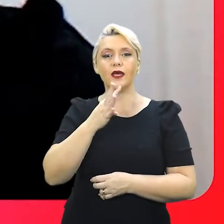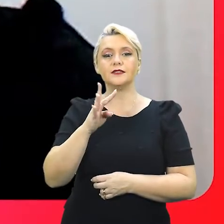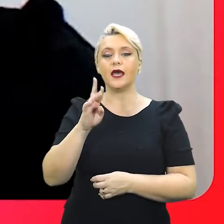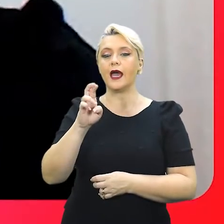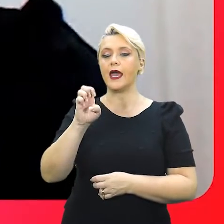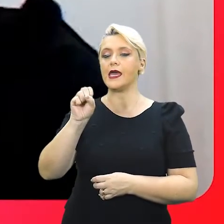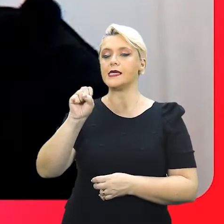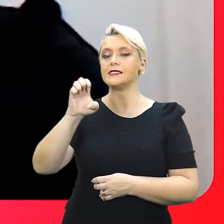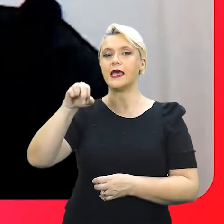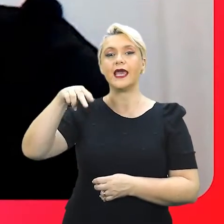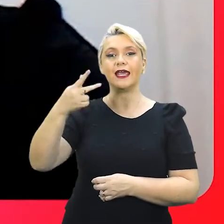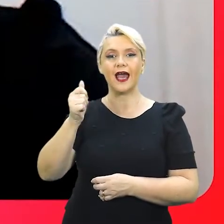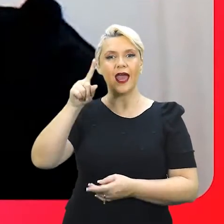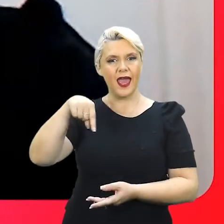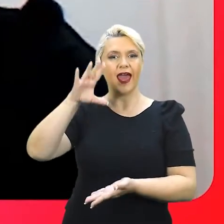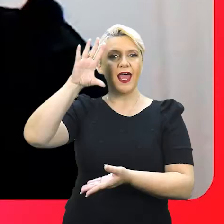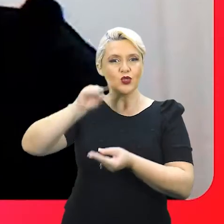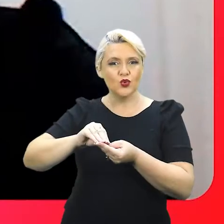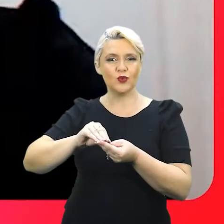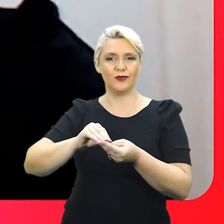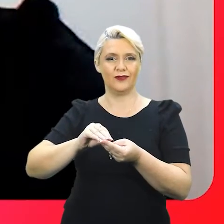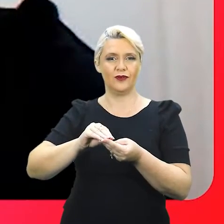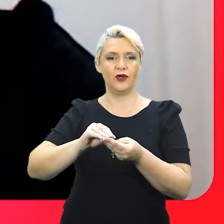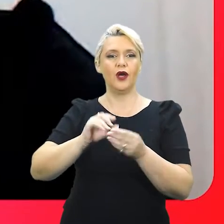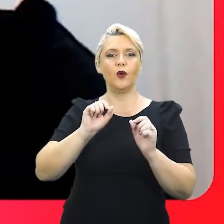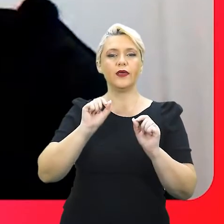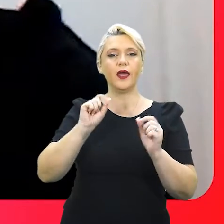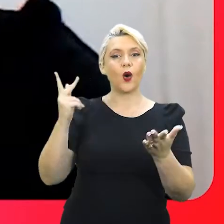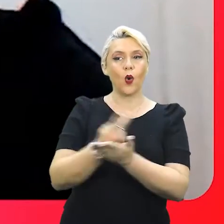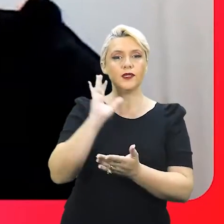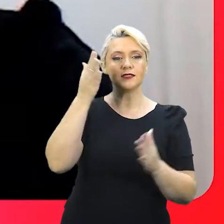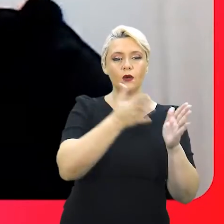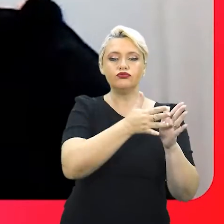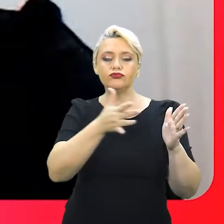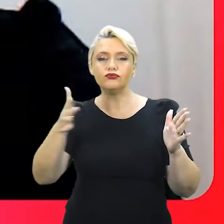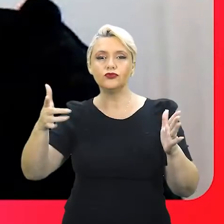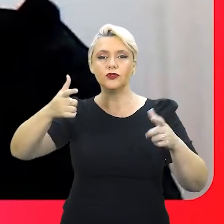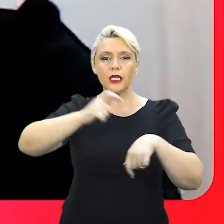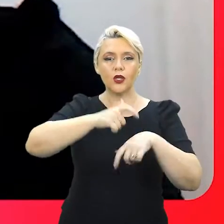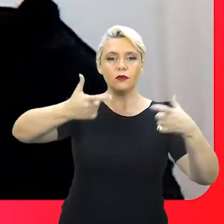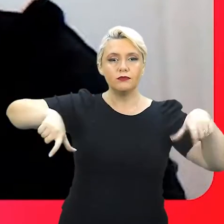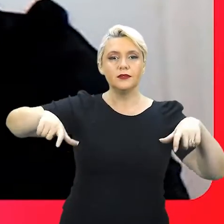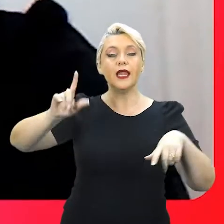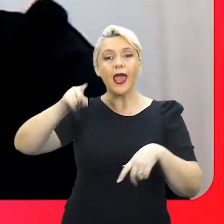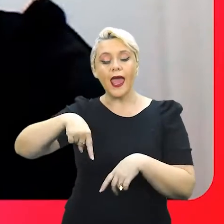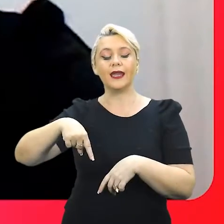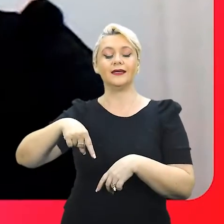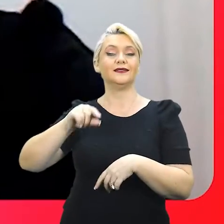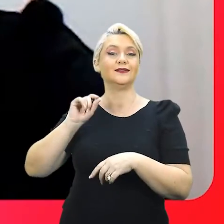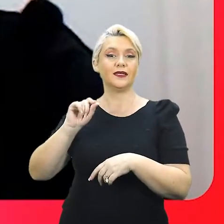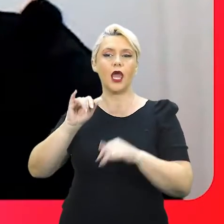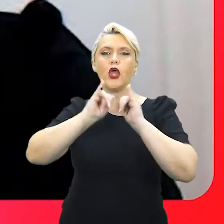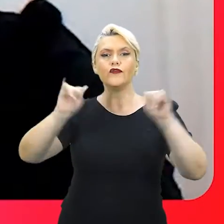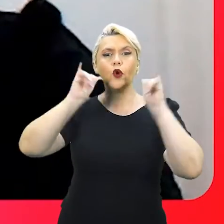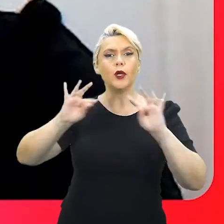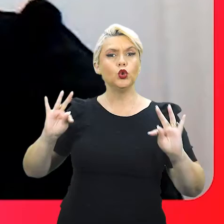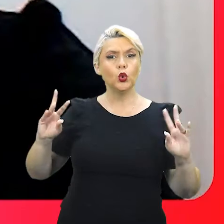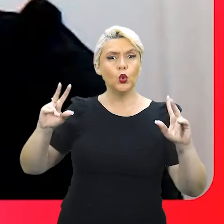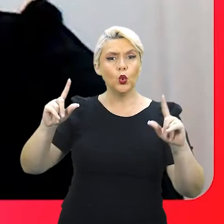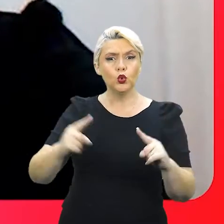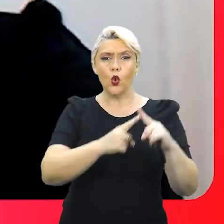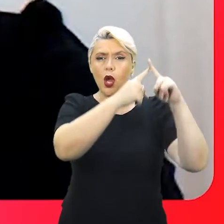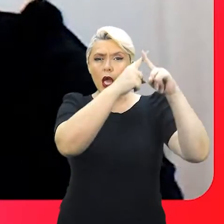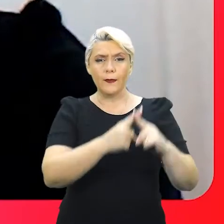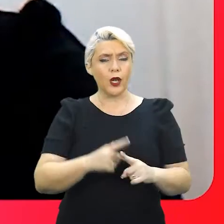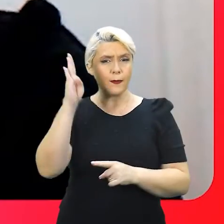resenha, né? sim, De balanço final. Aí era aham, o plantão esportivo informando todos os jogos